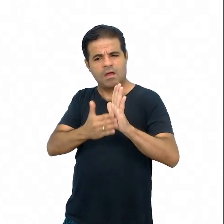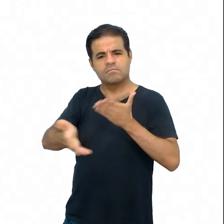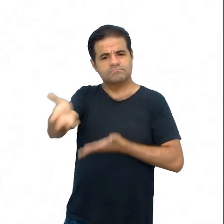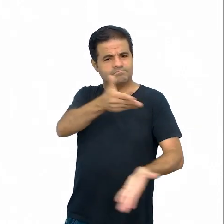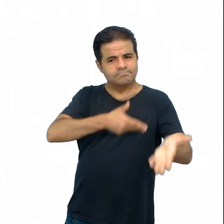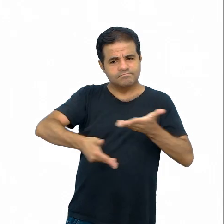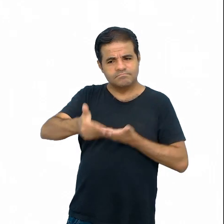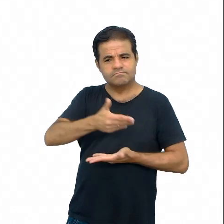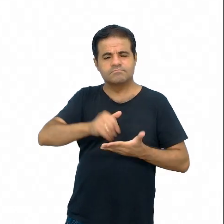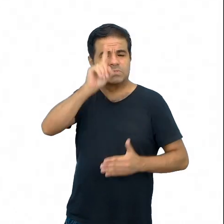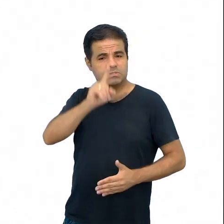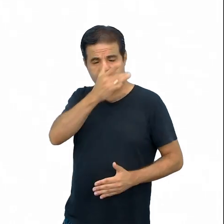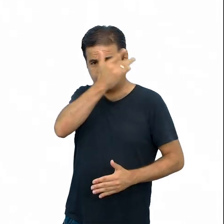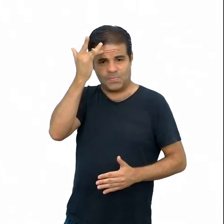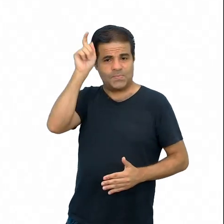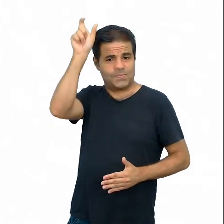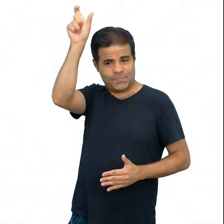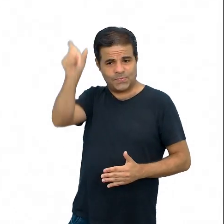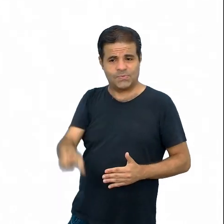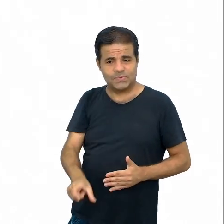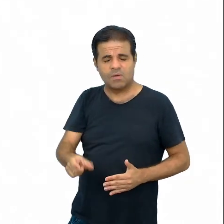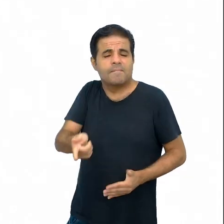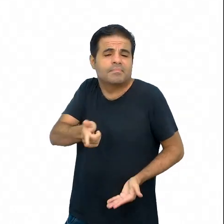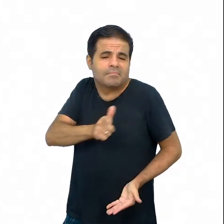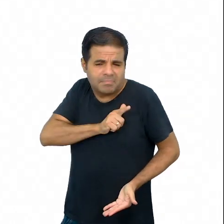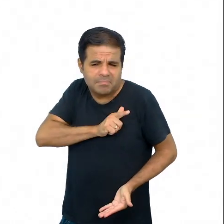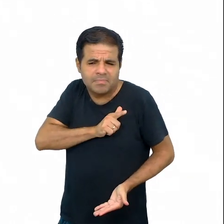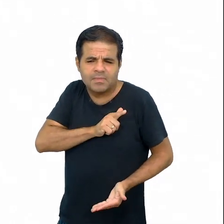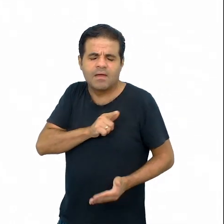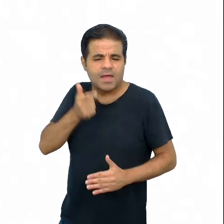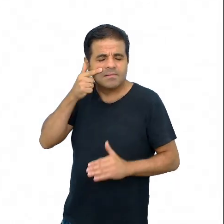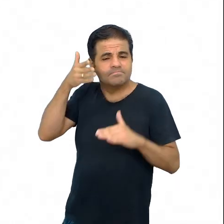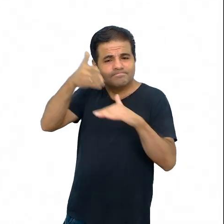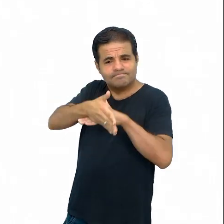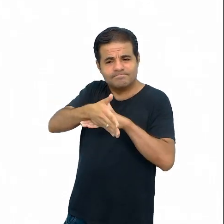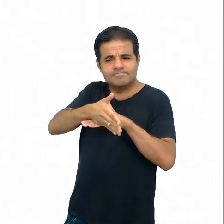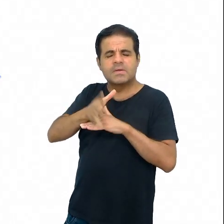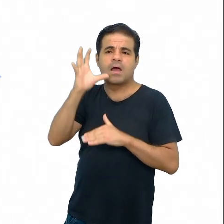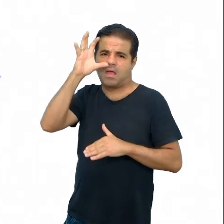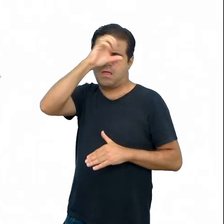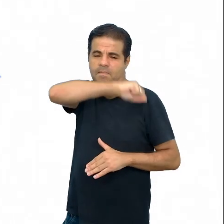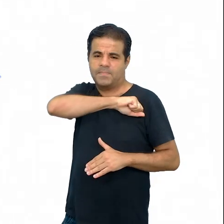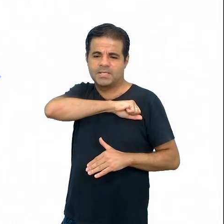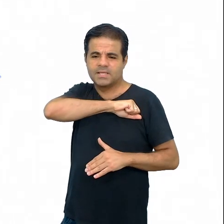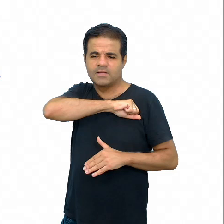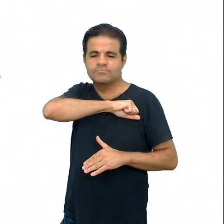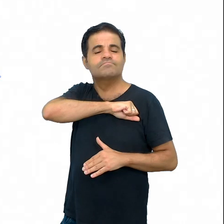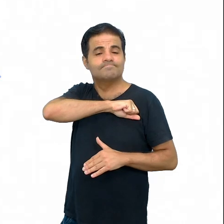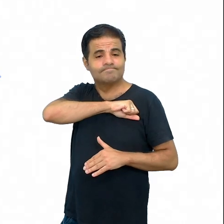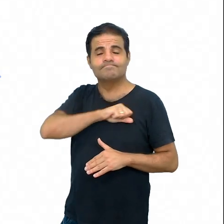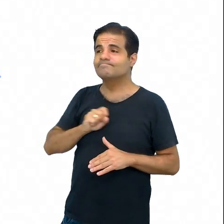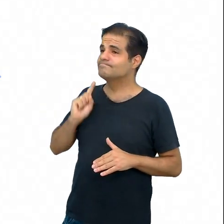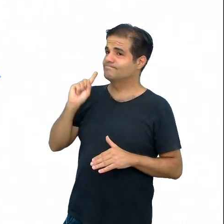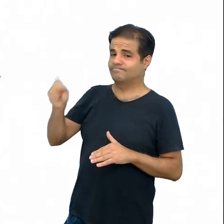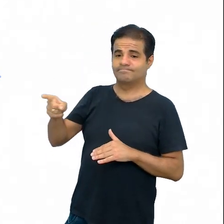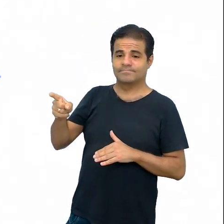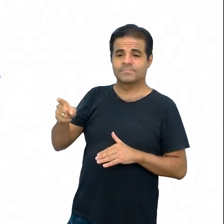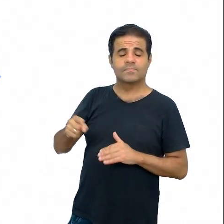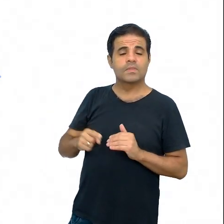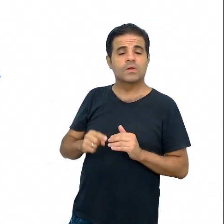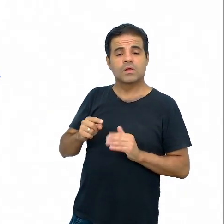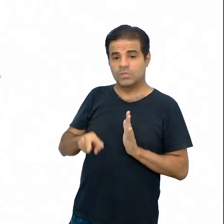e é um direito do estudante também ter esse acesso, né, esse aprendizado. Então, aqui,